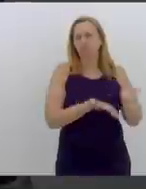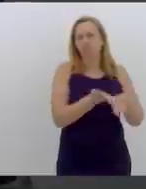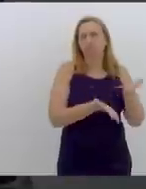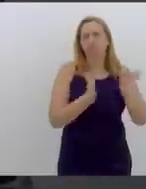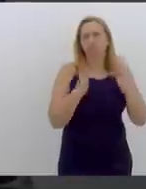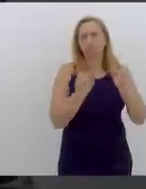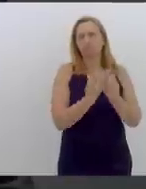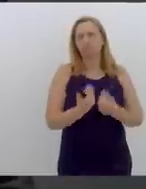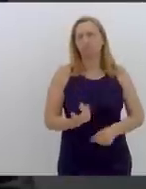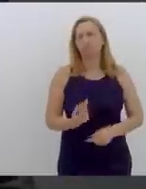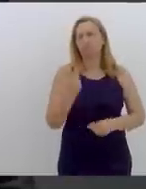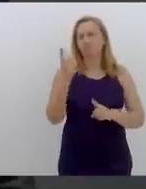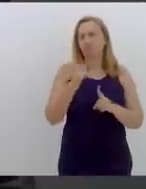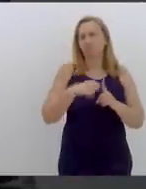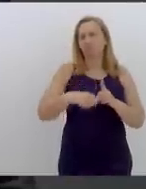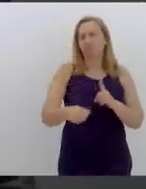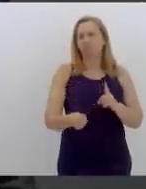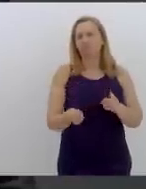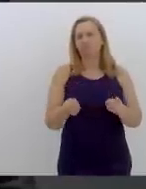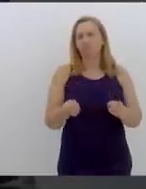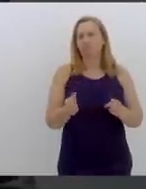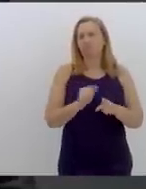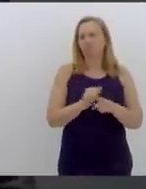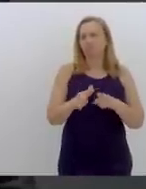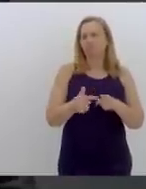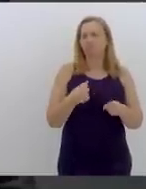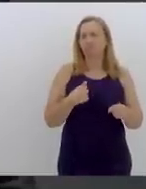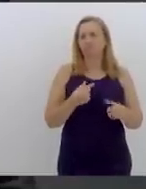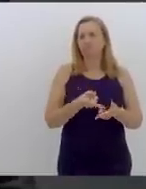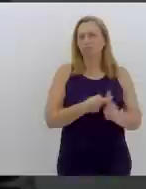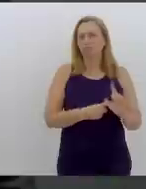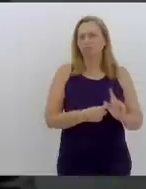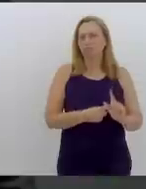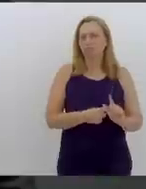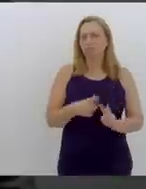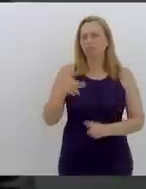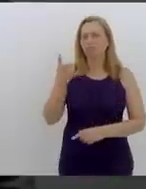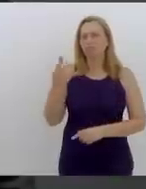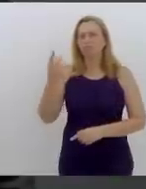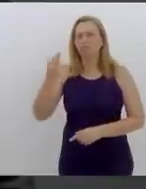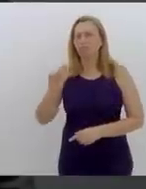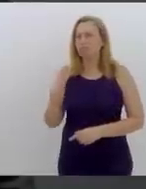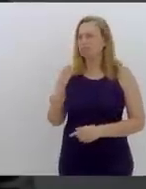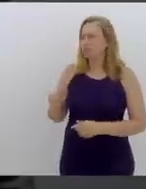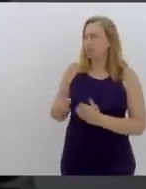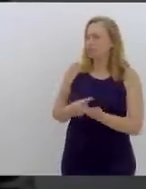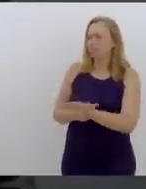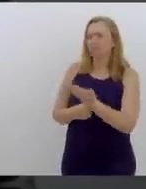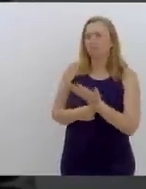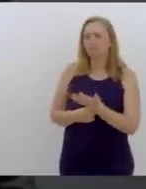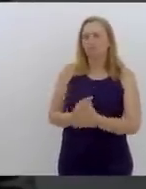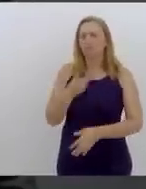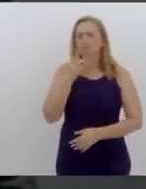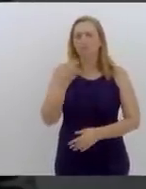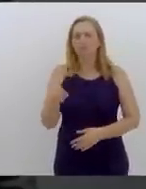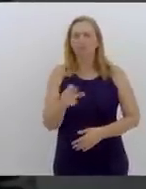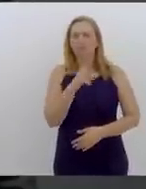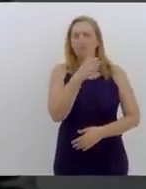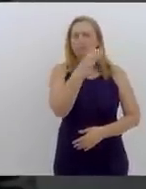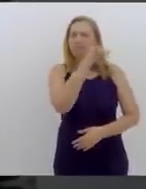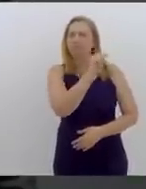devendo dois meses de aluguel a Rogéria aí que me ajudou um dia a Claudinha que me ajudou